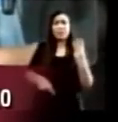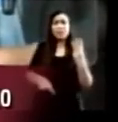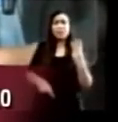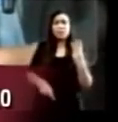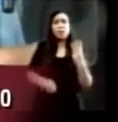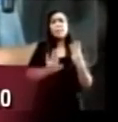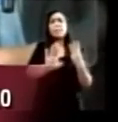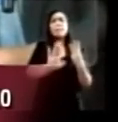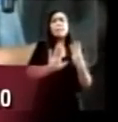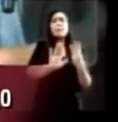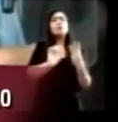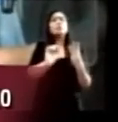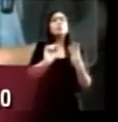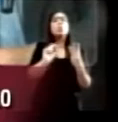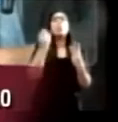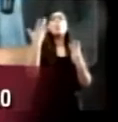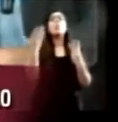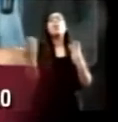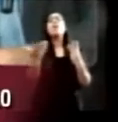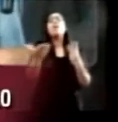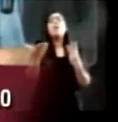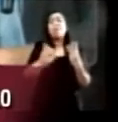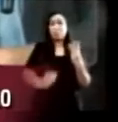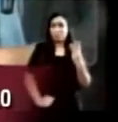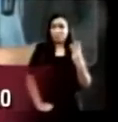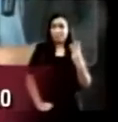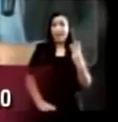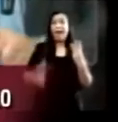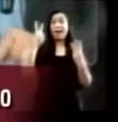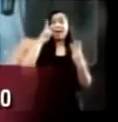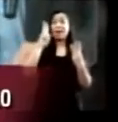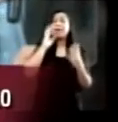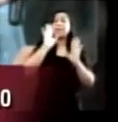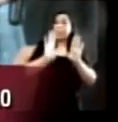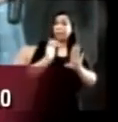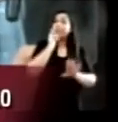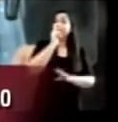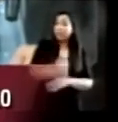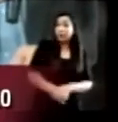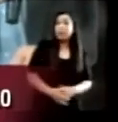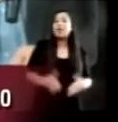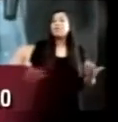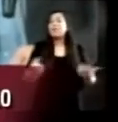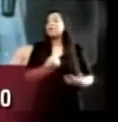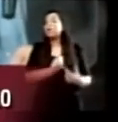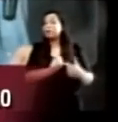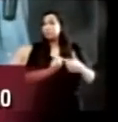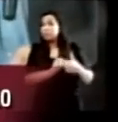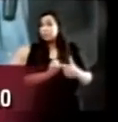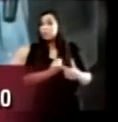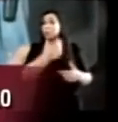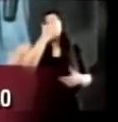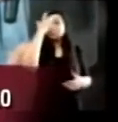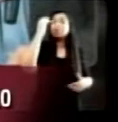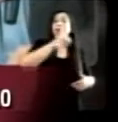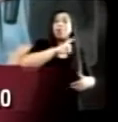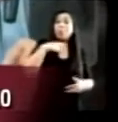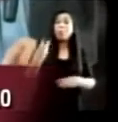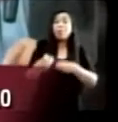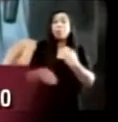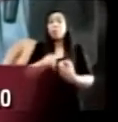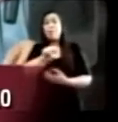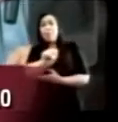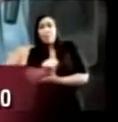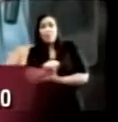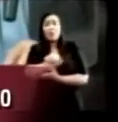é o reflexo do que está acontecendo hoje? Não, lembra que eu falava, ó gente, esse número de óbitos de 8,